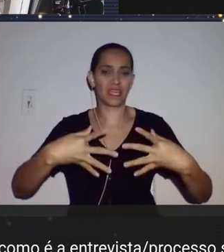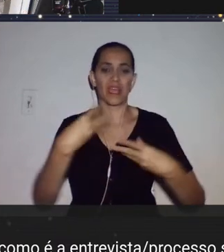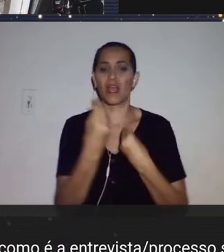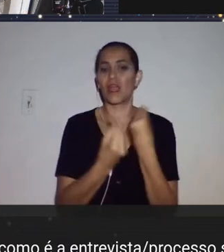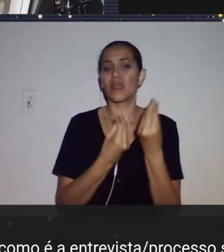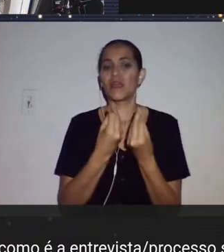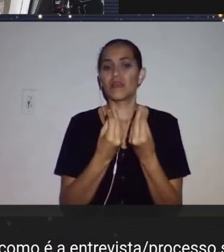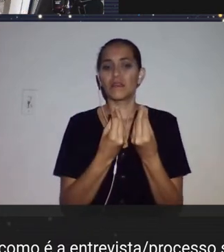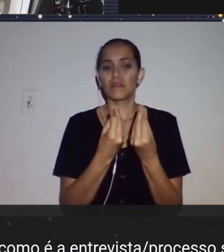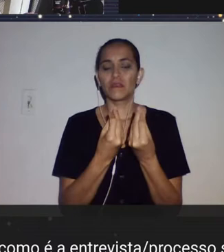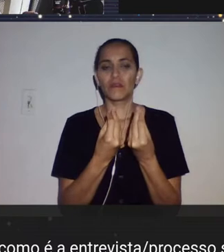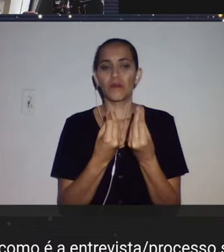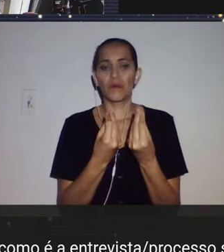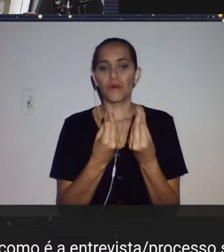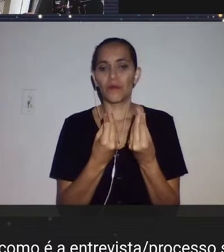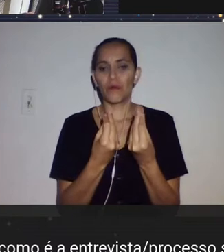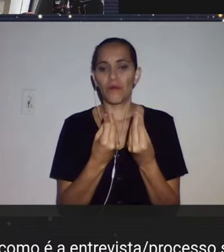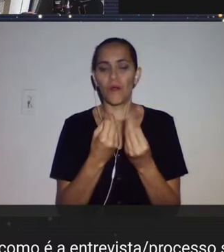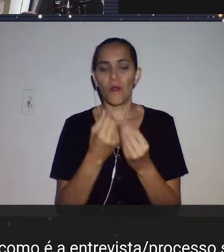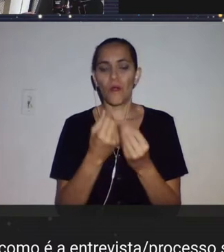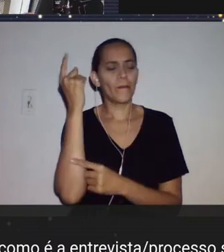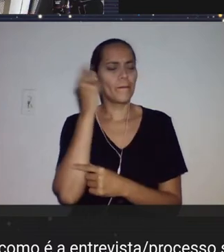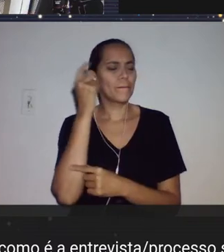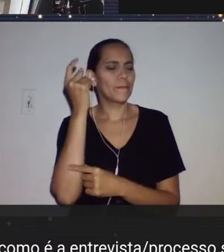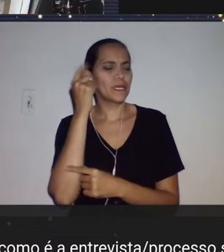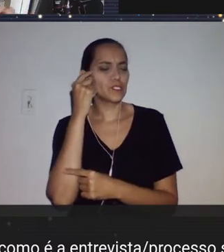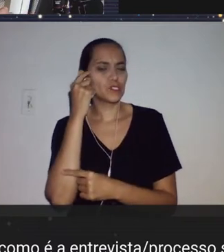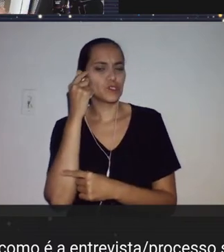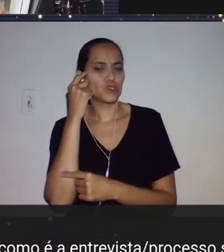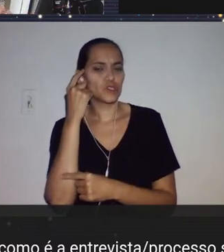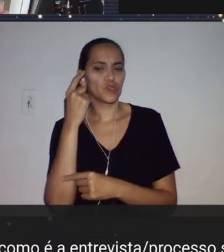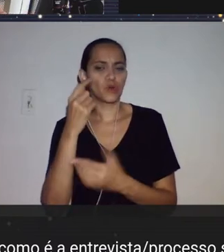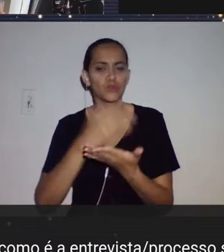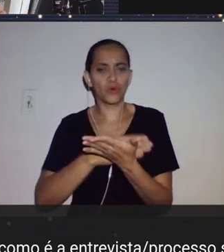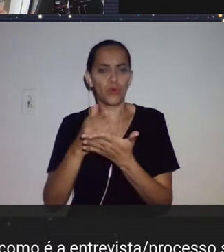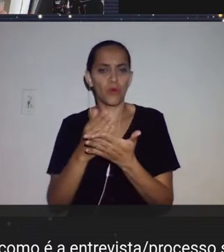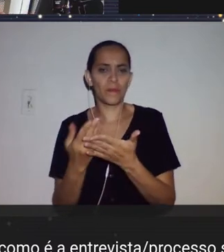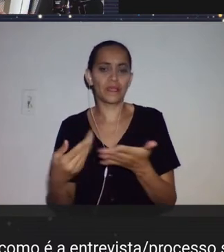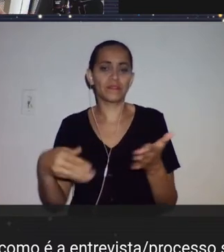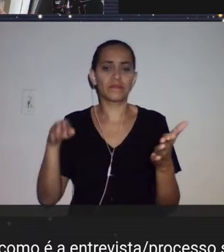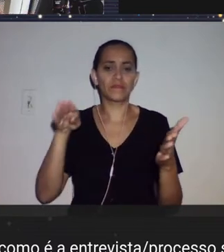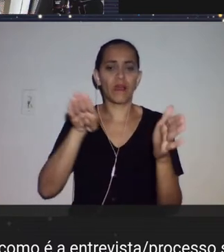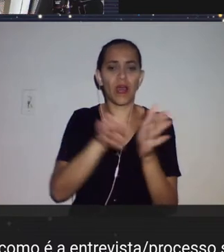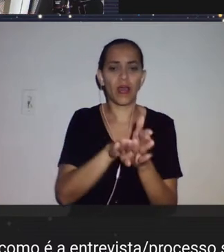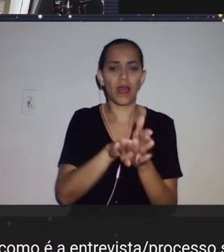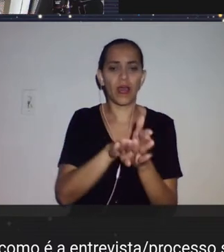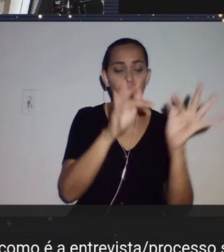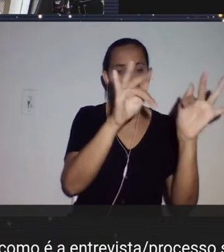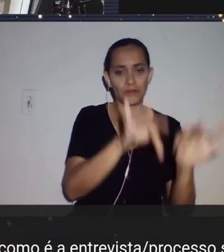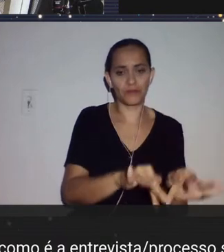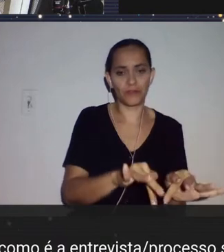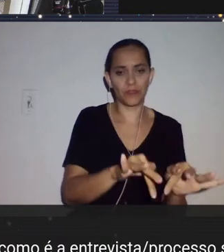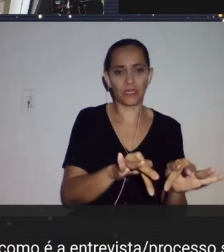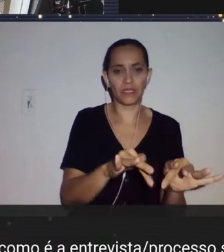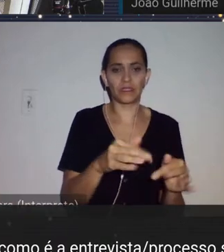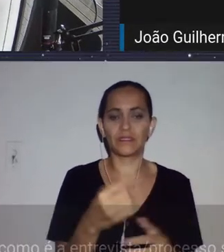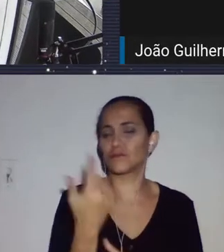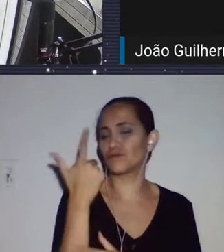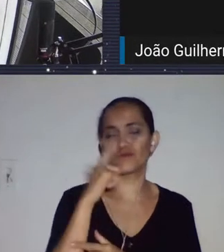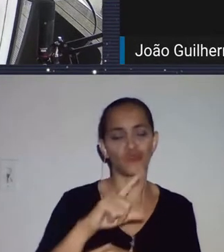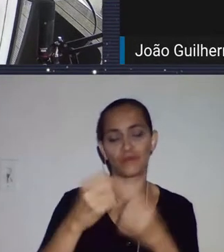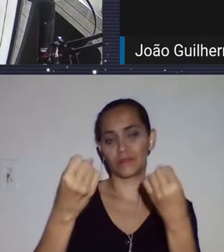sua linha de raciocínio para chegar naquela solução. Então, comunicação é extremamente importante, eu diria.